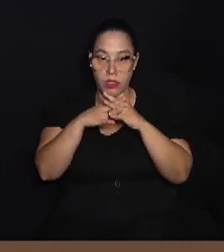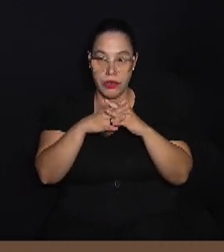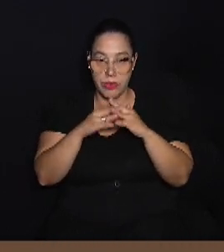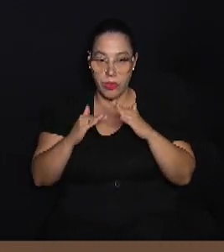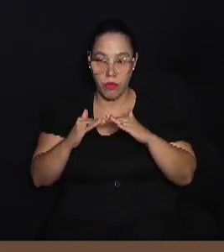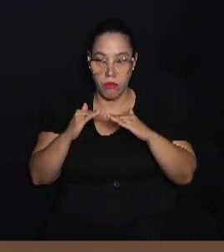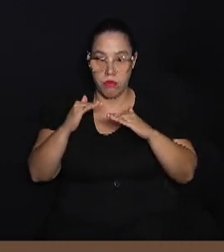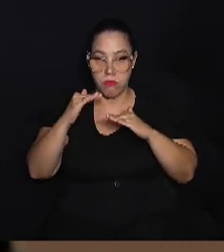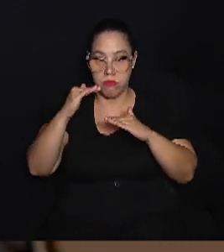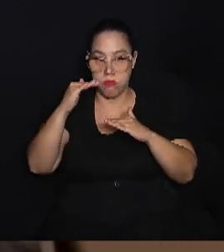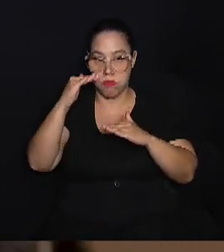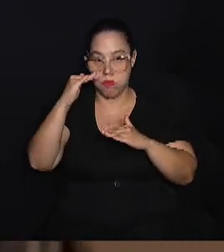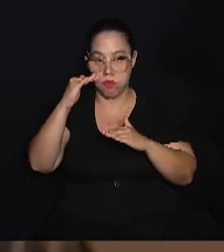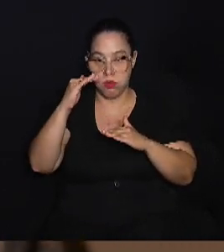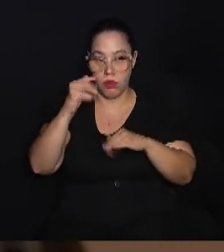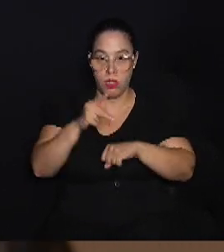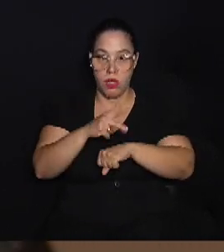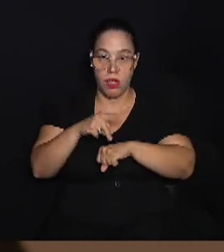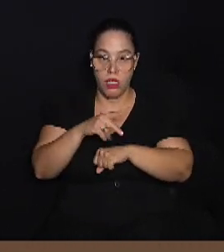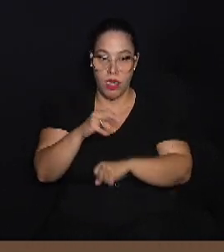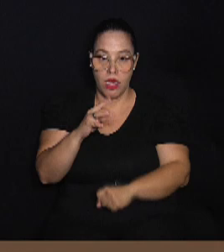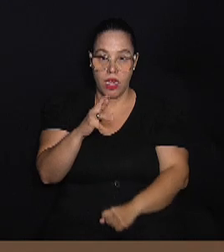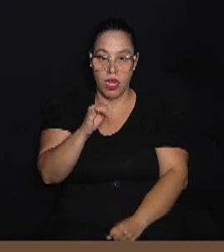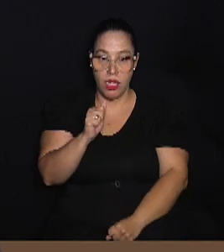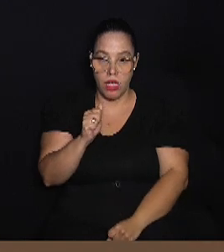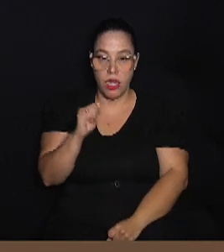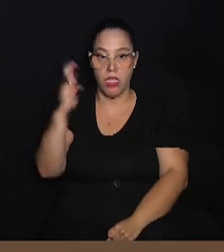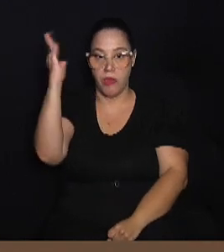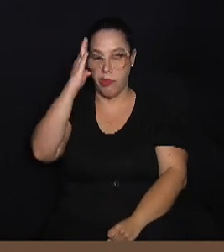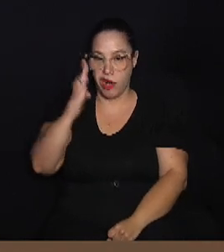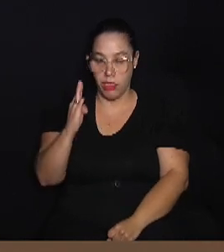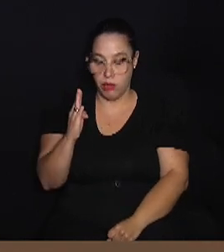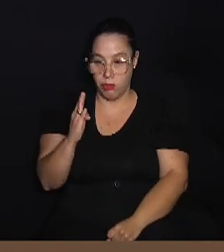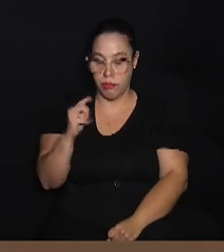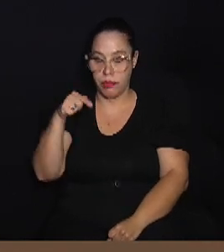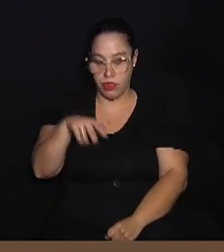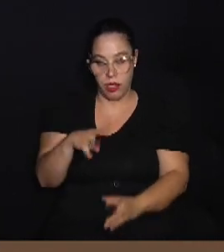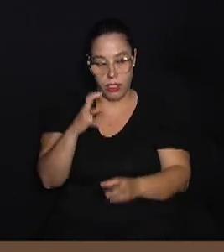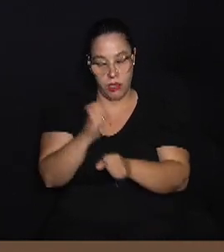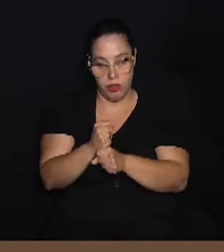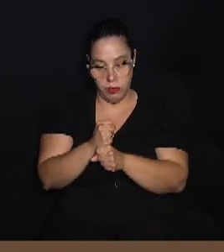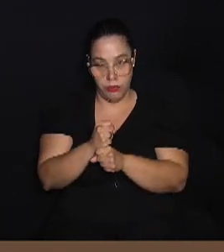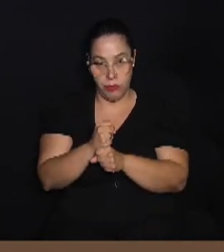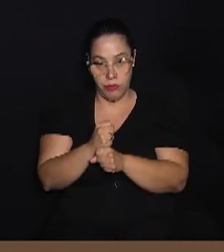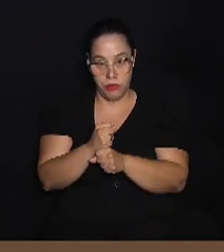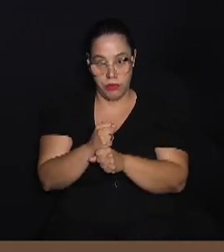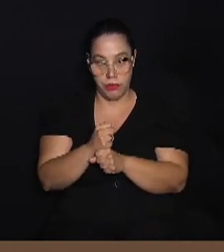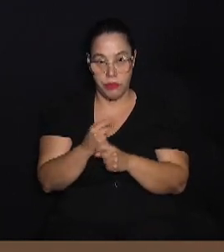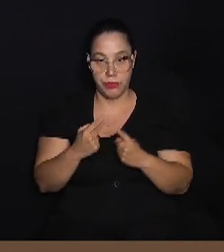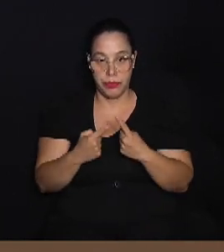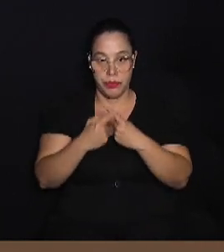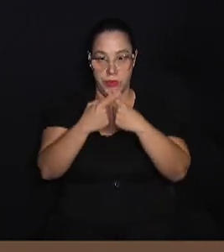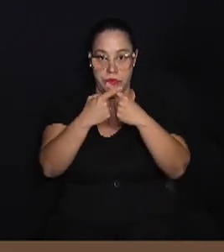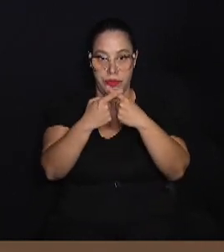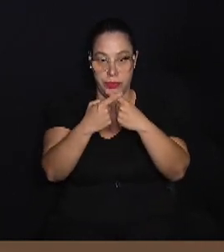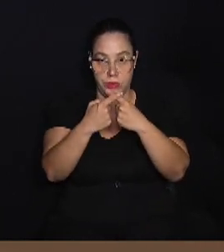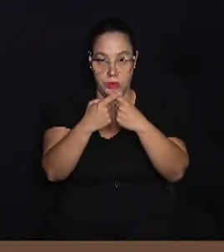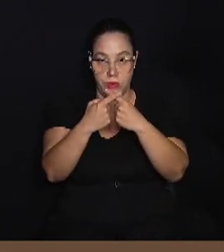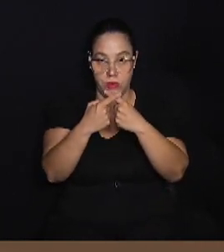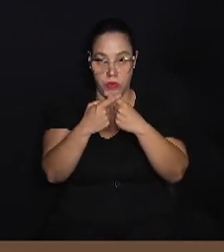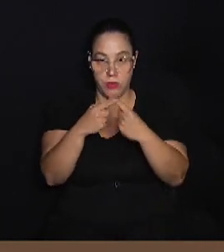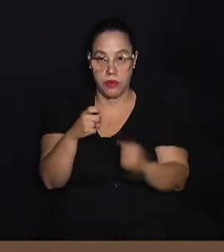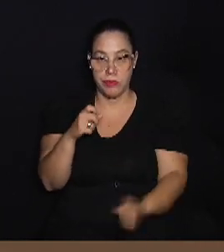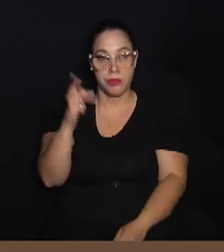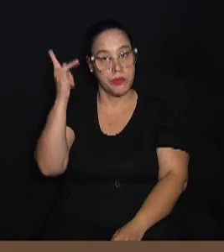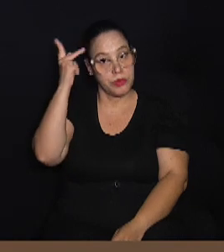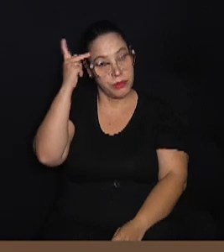cenário nacional. A gente é tetracampeão brasileiro. Nesse ano a gente conquistou 2 torneios já, que foi o Aberto de Bebedouro e o Campeonato